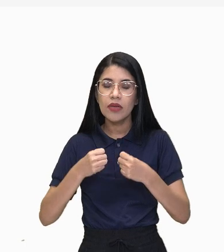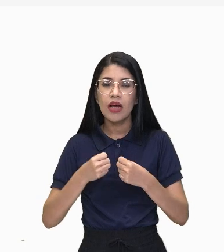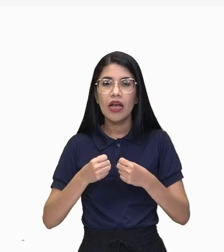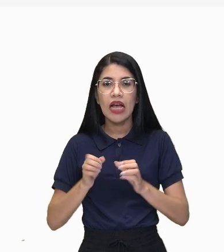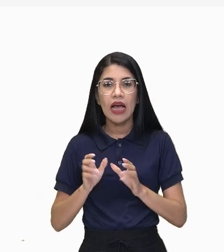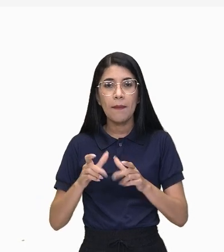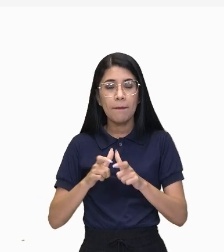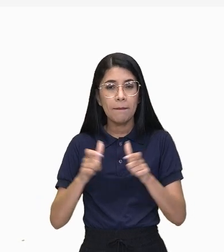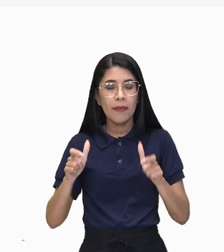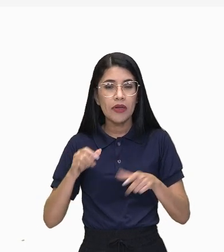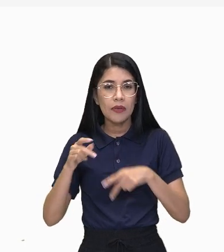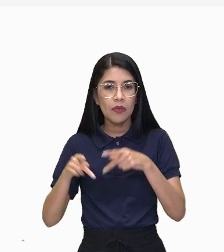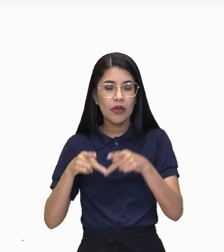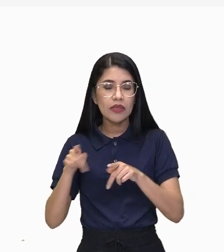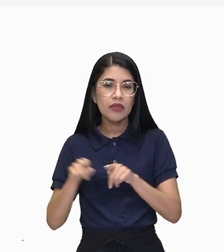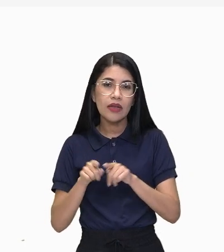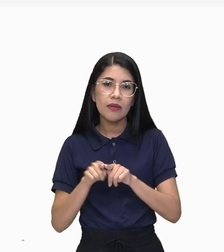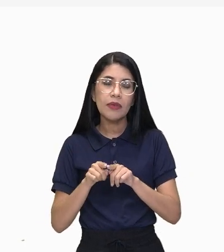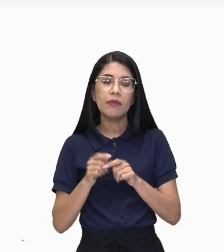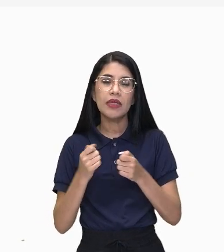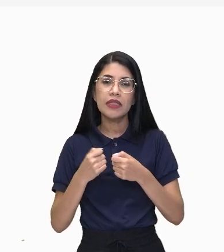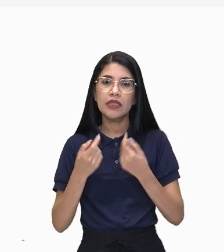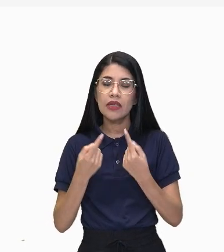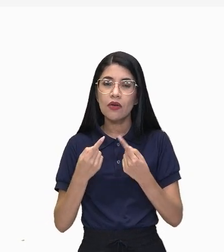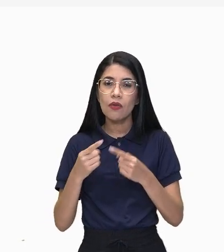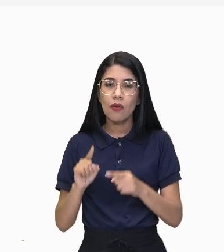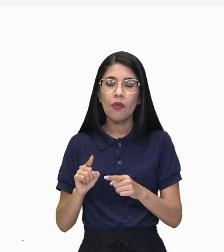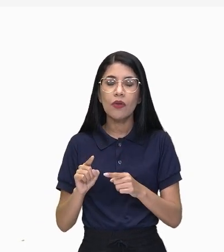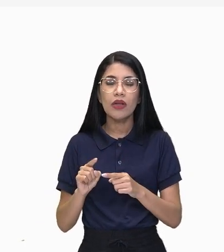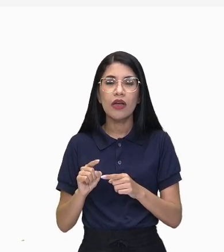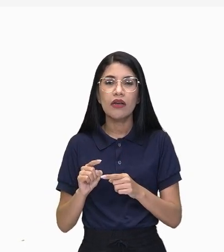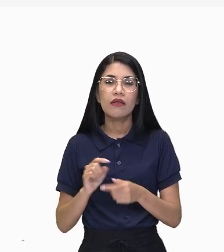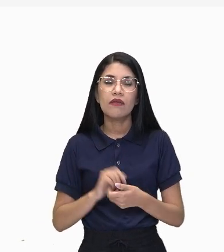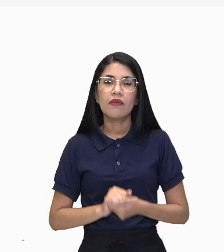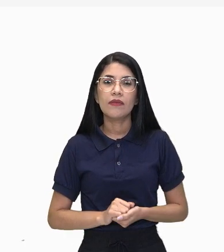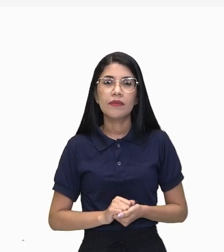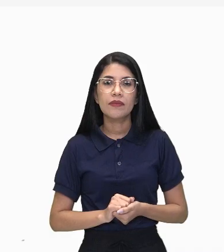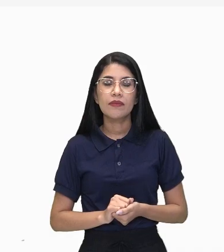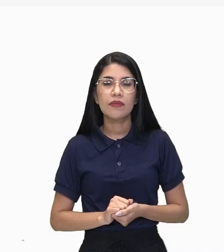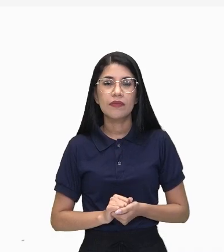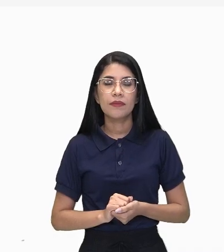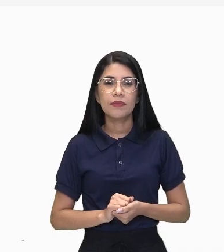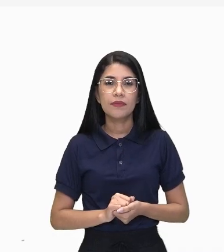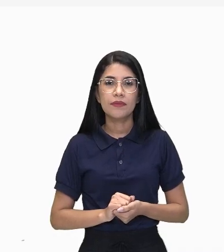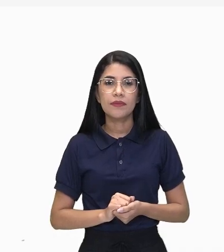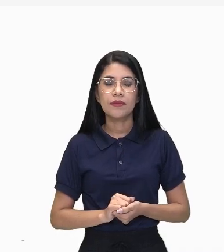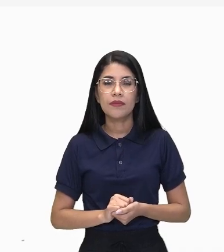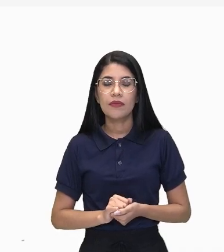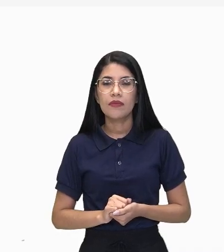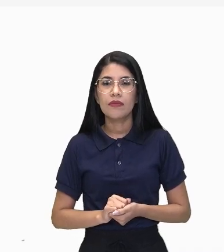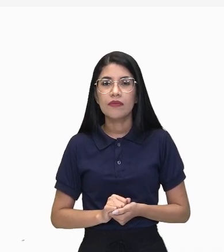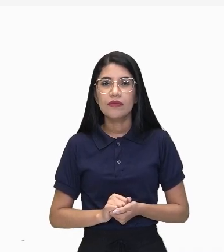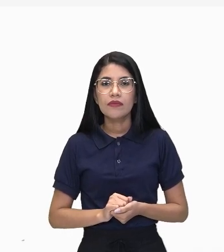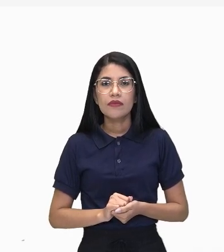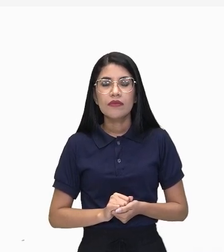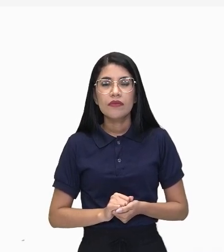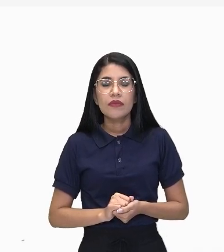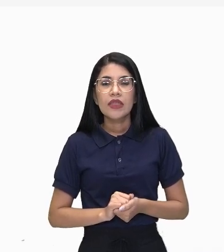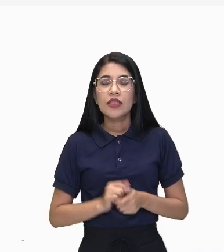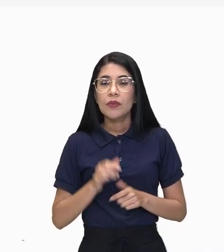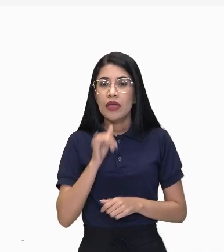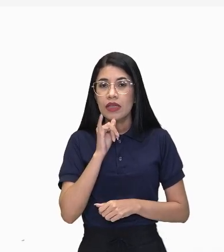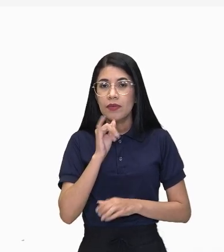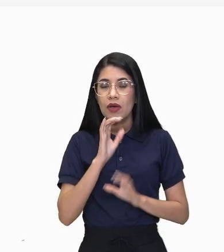contra o que deseja, o que precisa, né, esses outros segmentos aí da sociedade brasileira. As